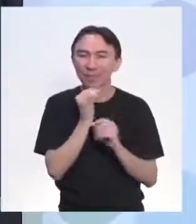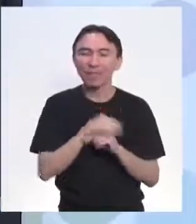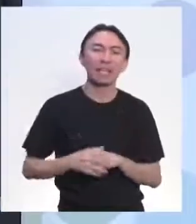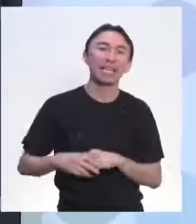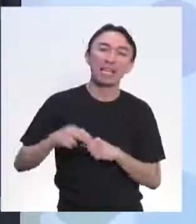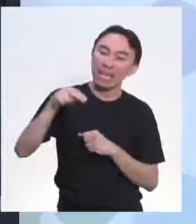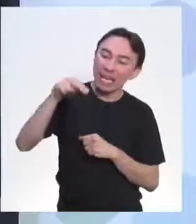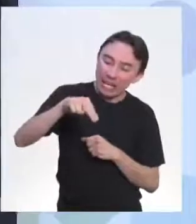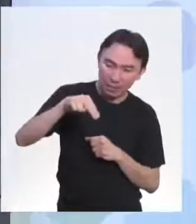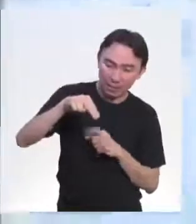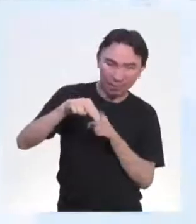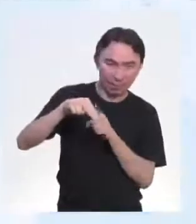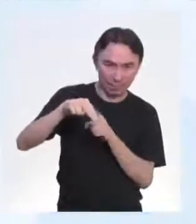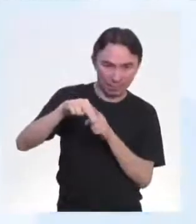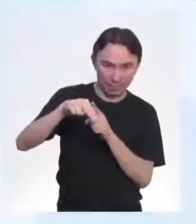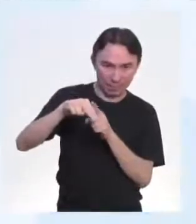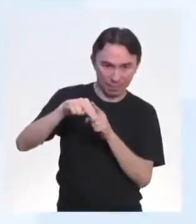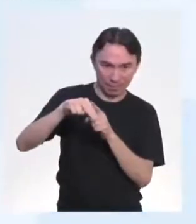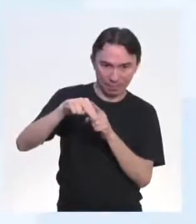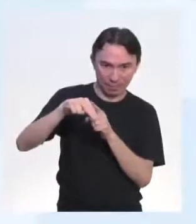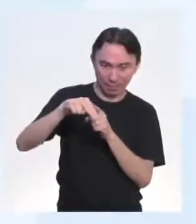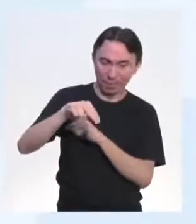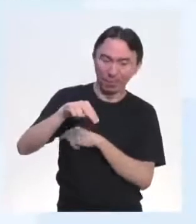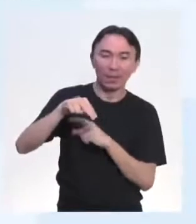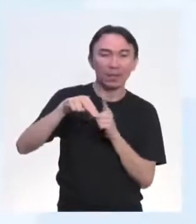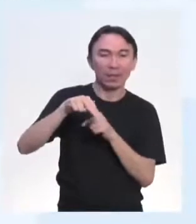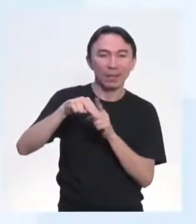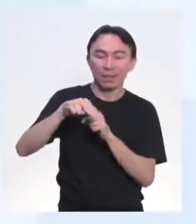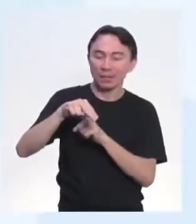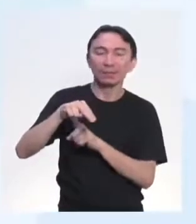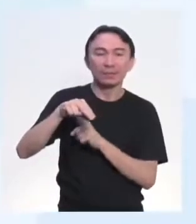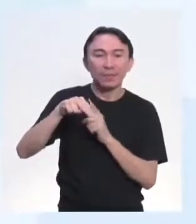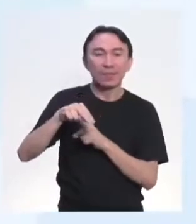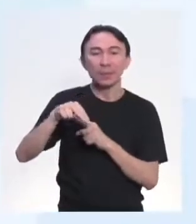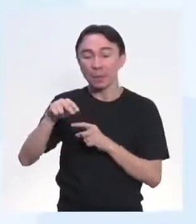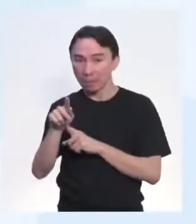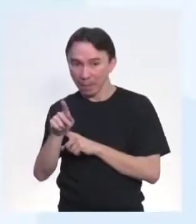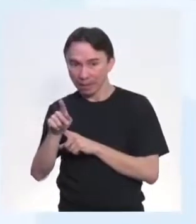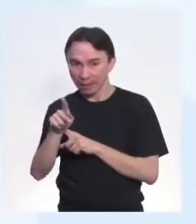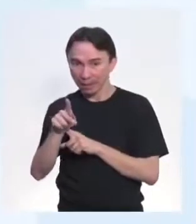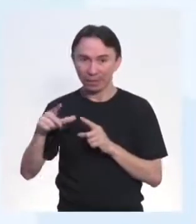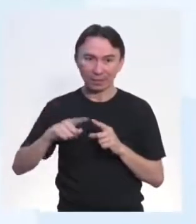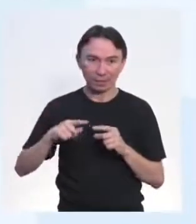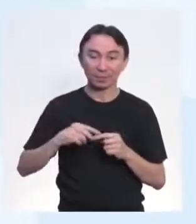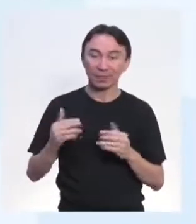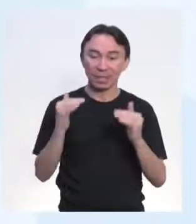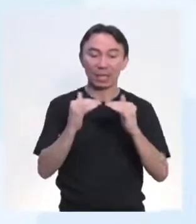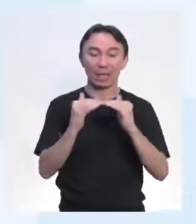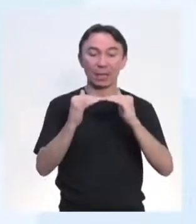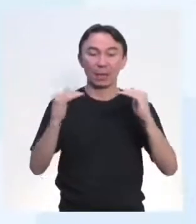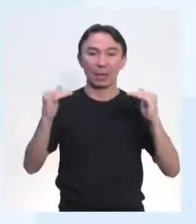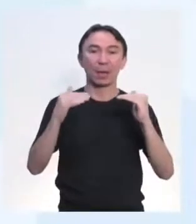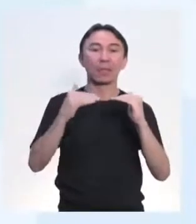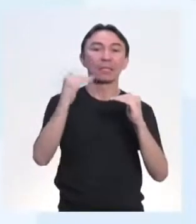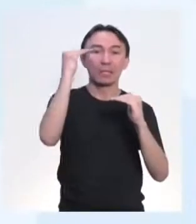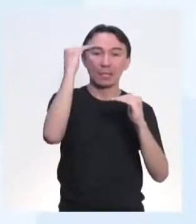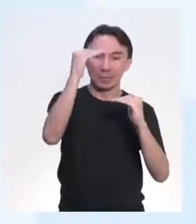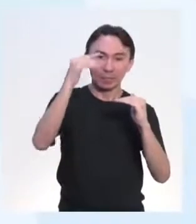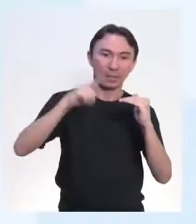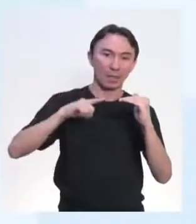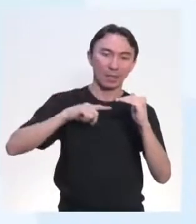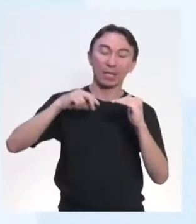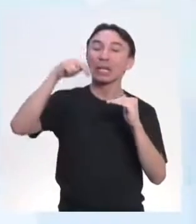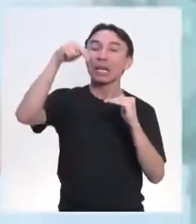a P, nós temos essa expressão. No numerador, a gente vai ter o total de elementos do conjunto